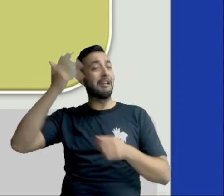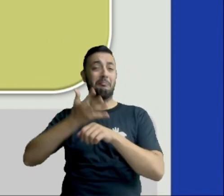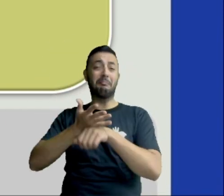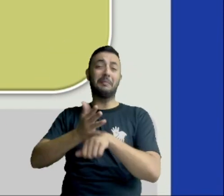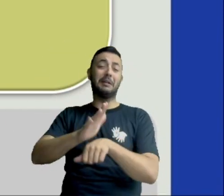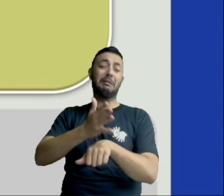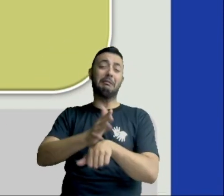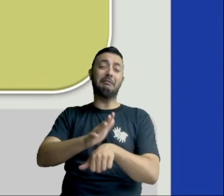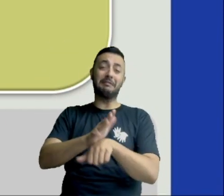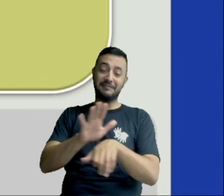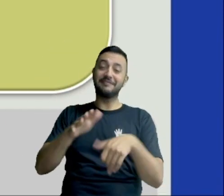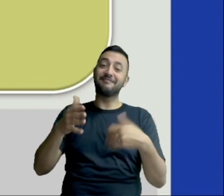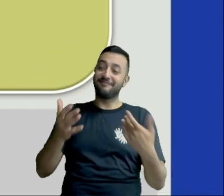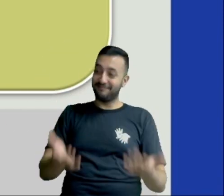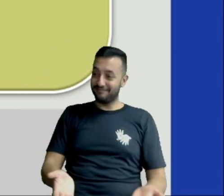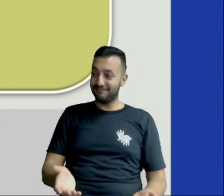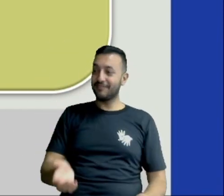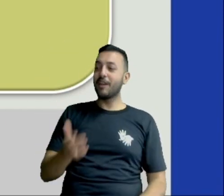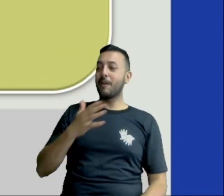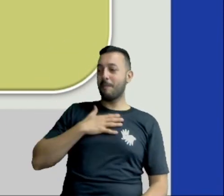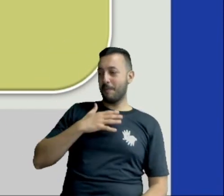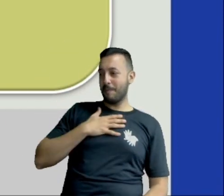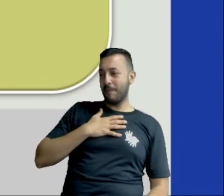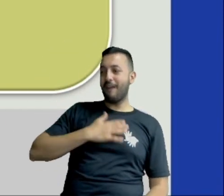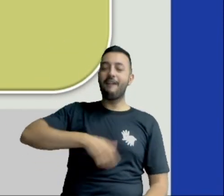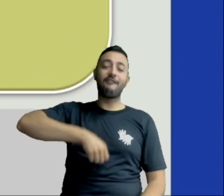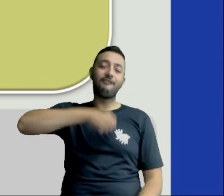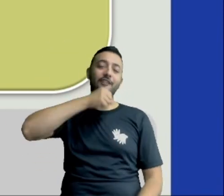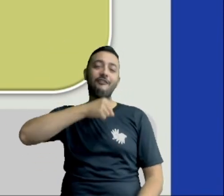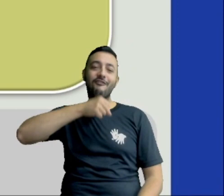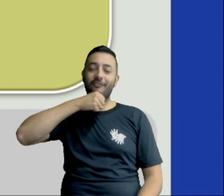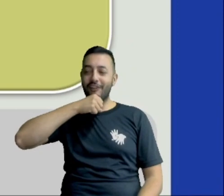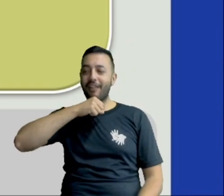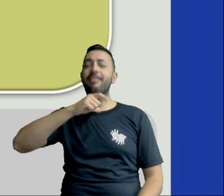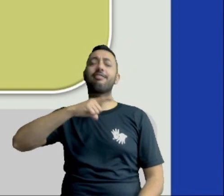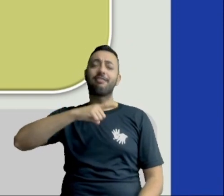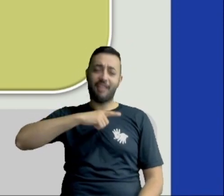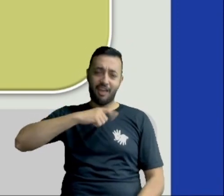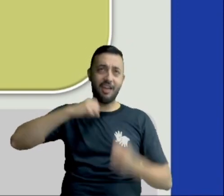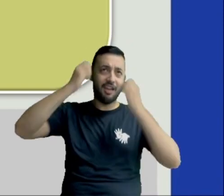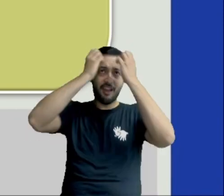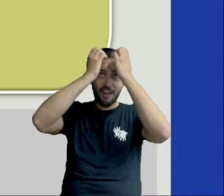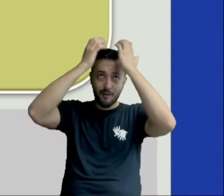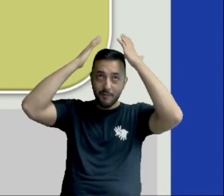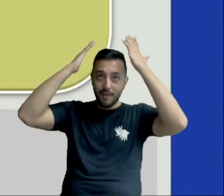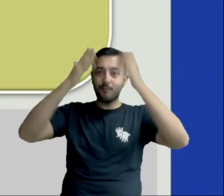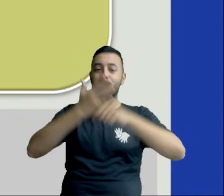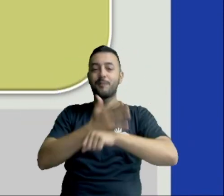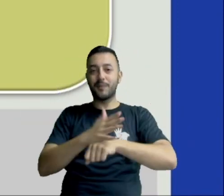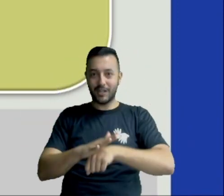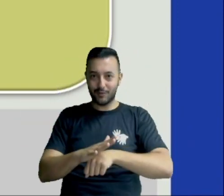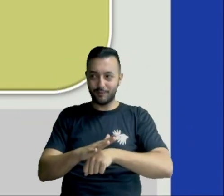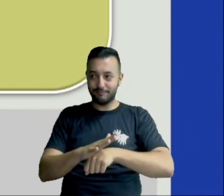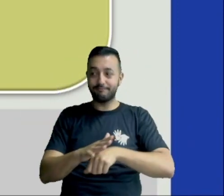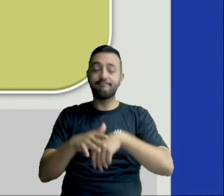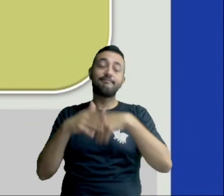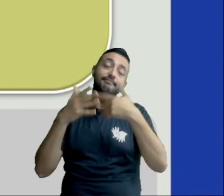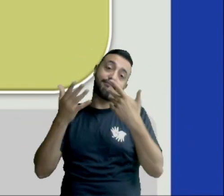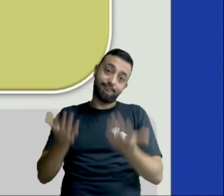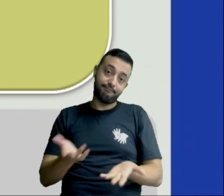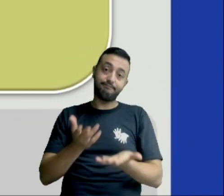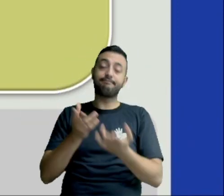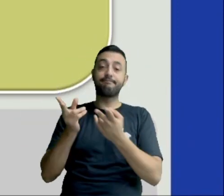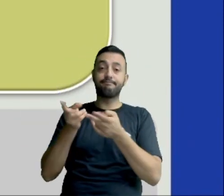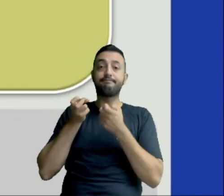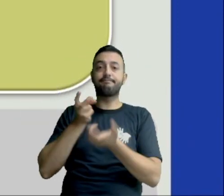brancos. My grandmother has white hair. Minha avó tem cabelos brancos. Então, notaram